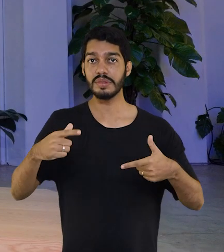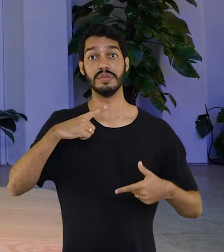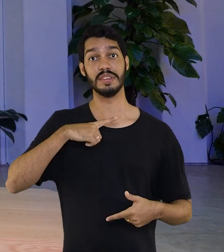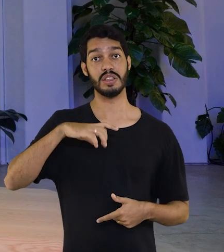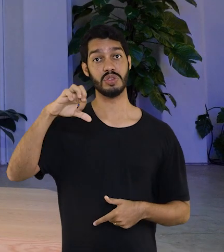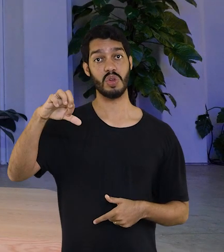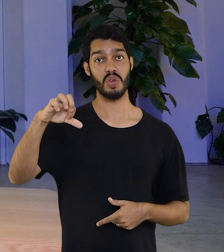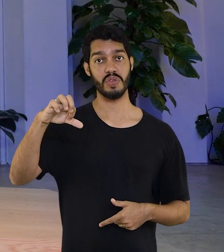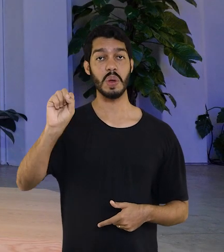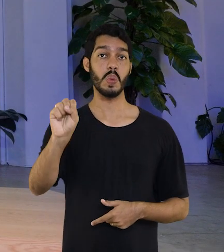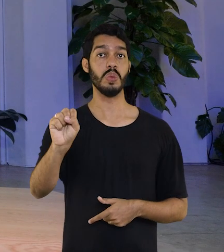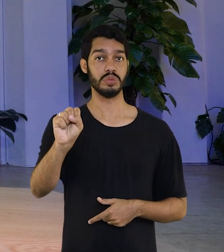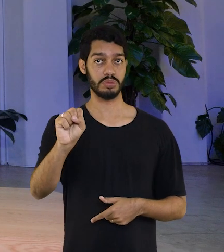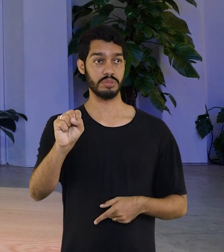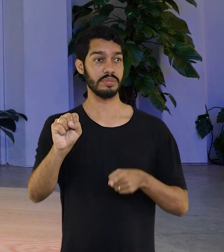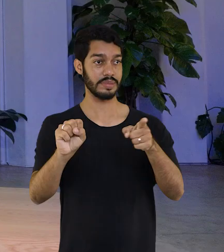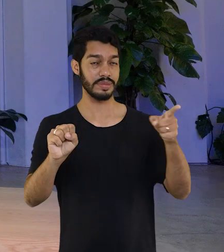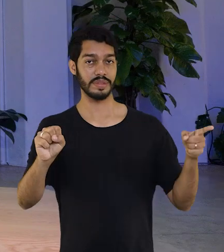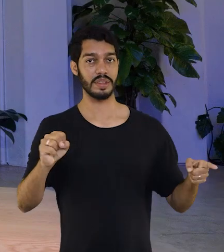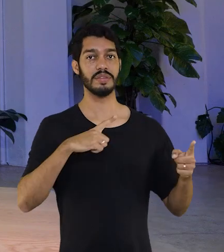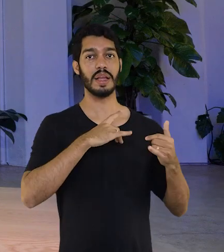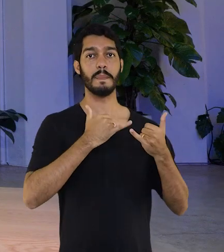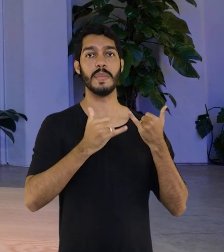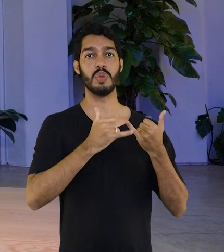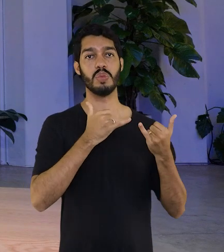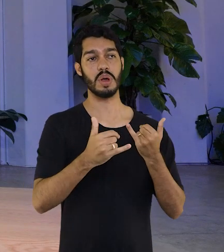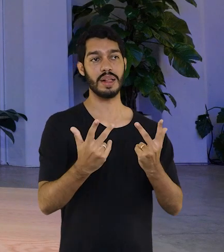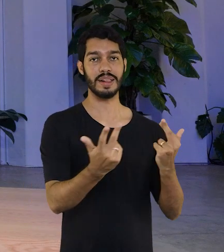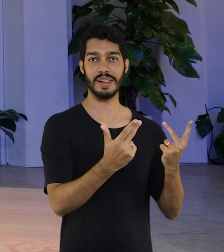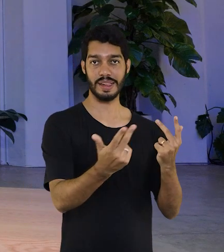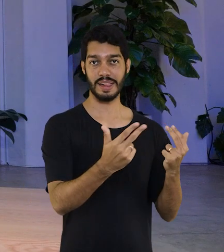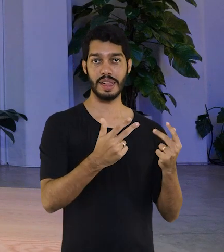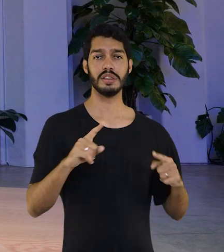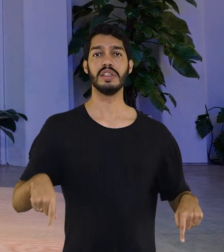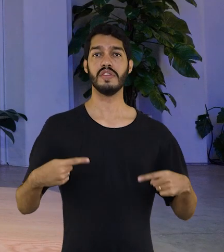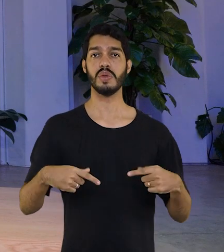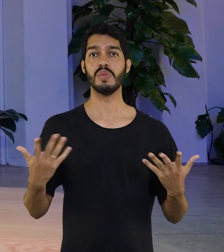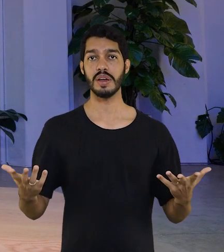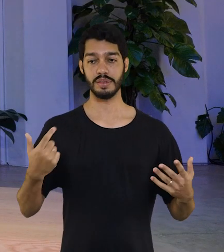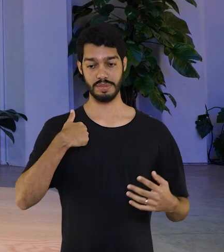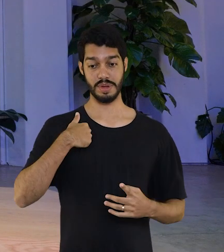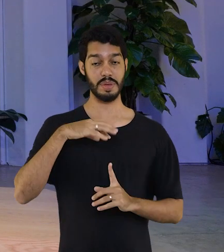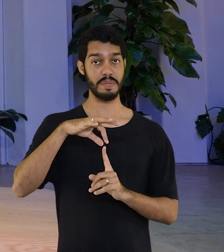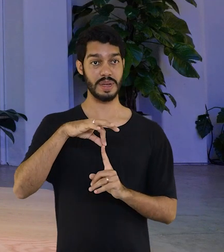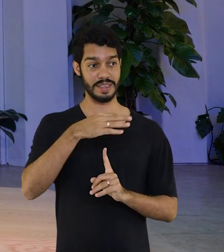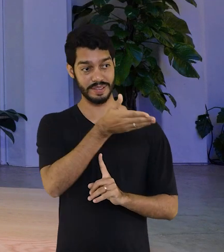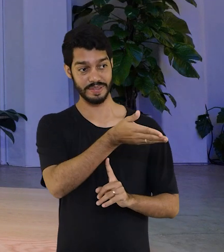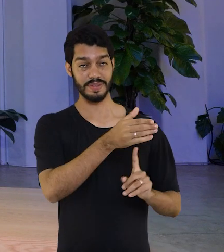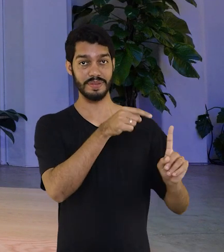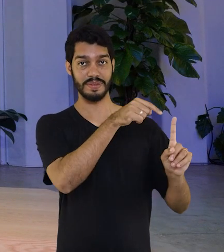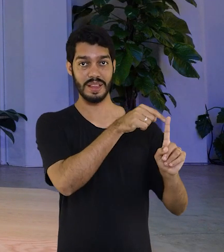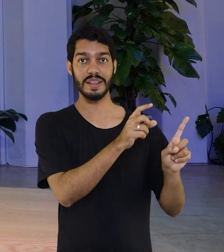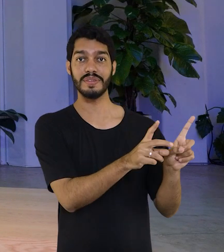de venda vende 9 outros concorrentes seus com produtos muito parecidos, com preço muito parecido. Então, o desafio delas é como que eu garanto que o meu